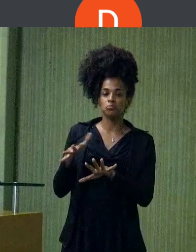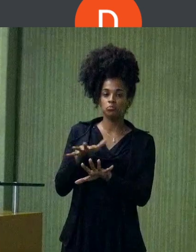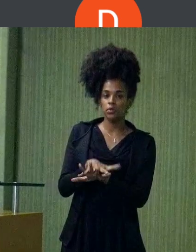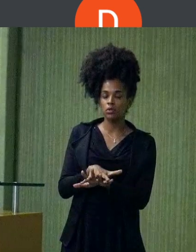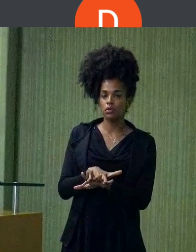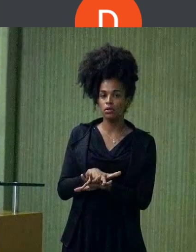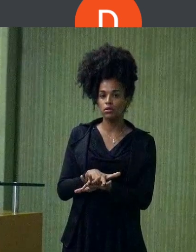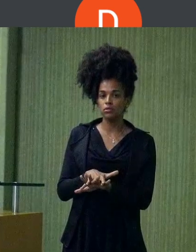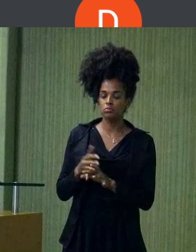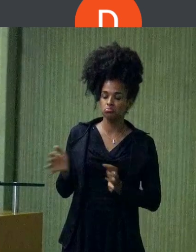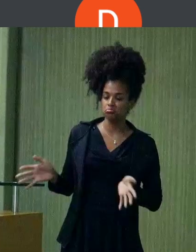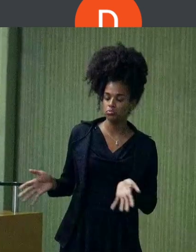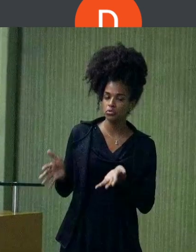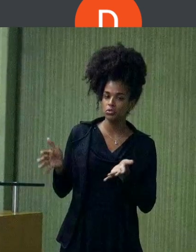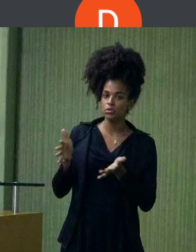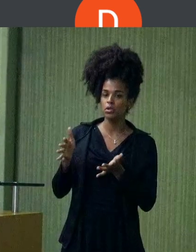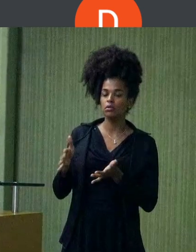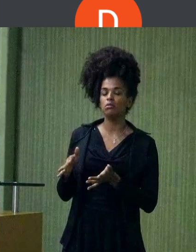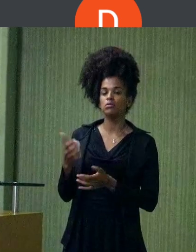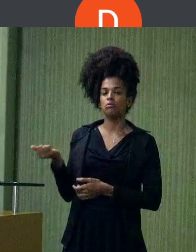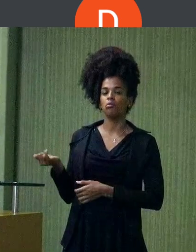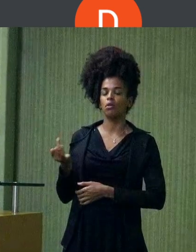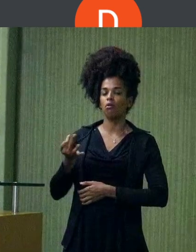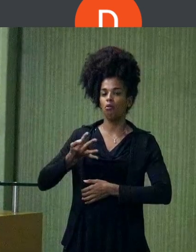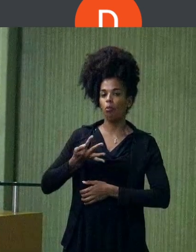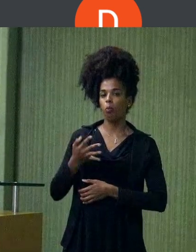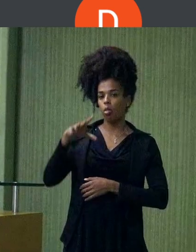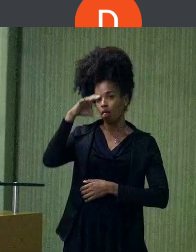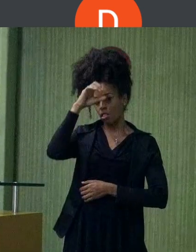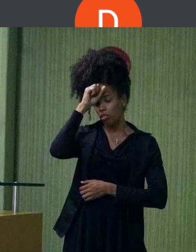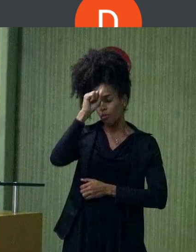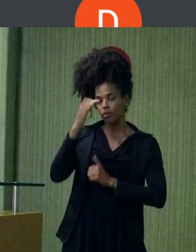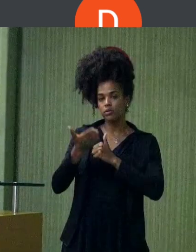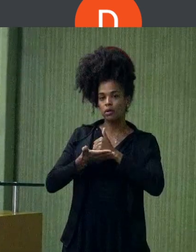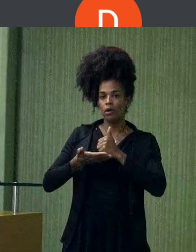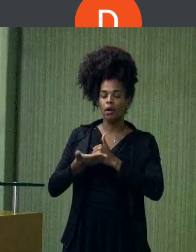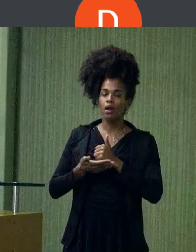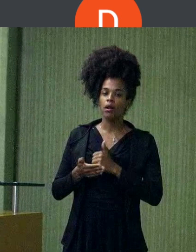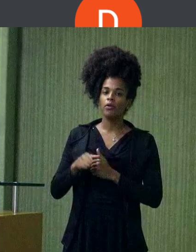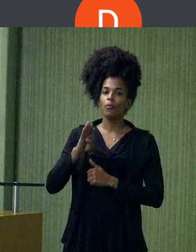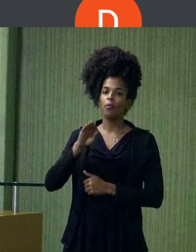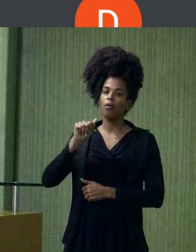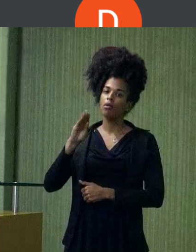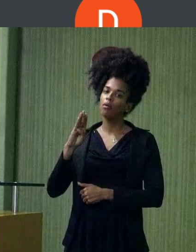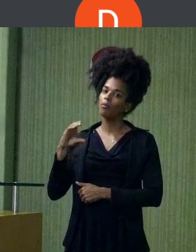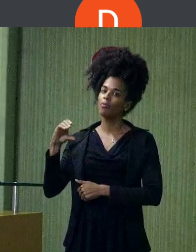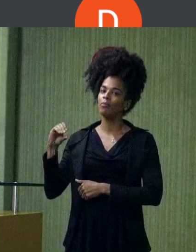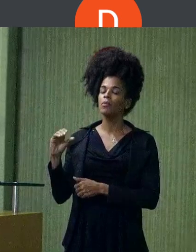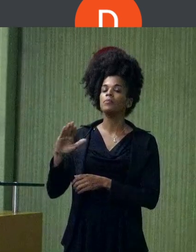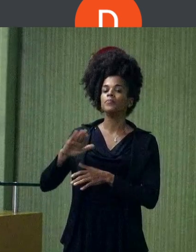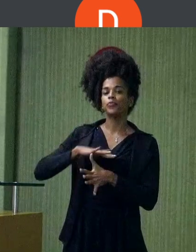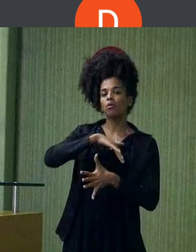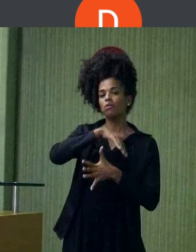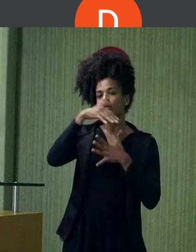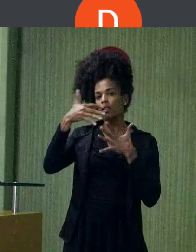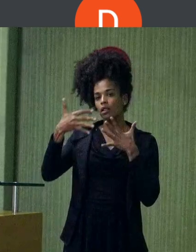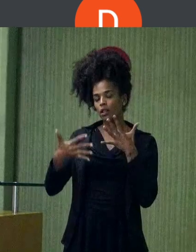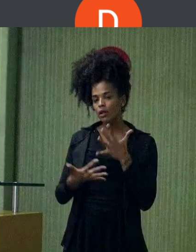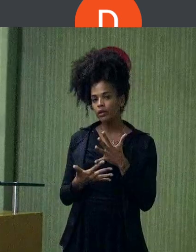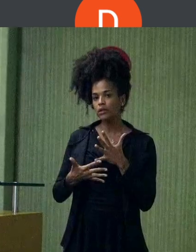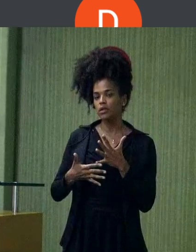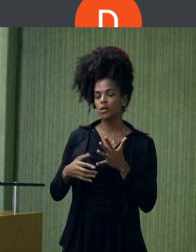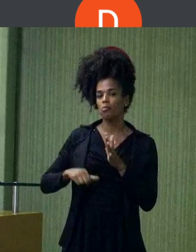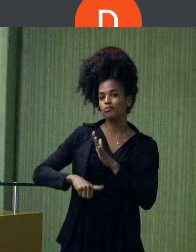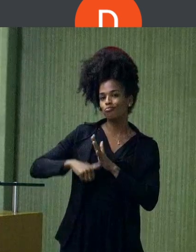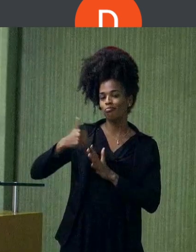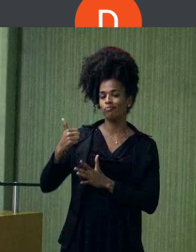e promover a qualidade da aprendizagem na Educação Básica e alfabetizar em libres a meta 9D como primeira